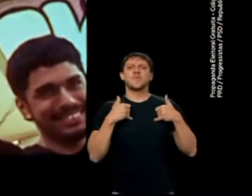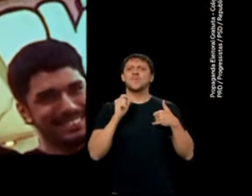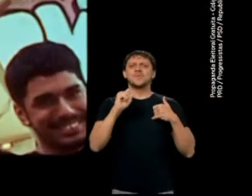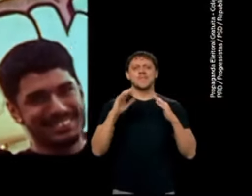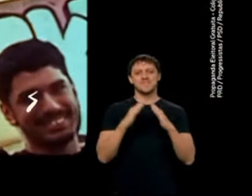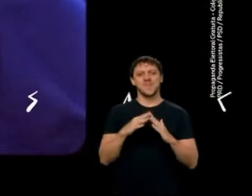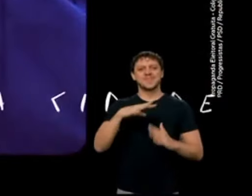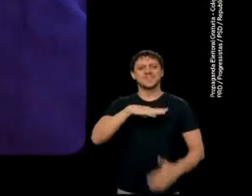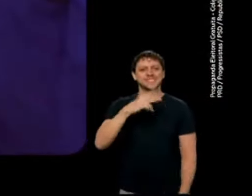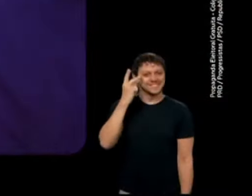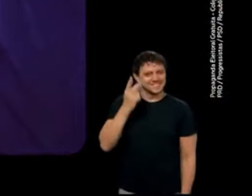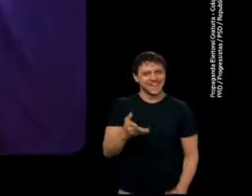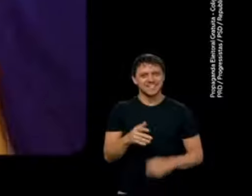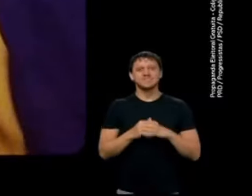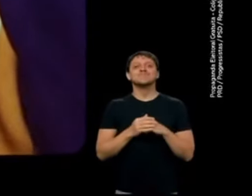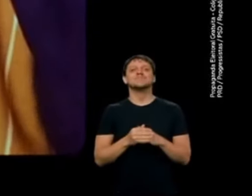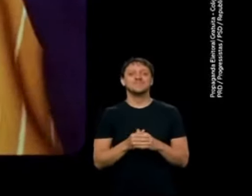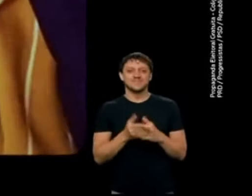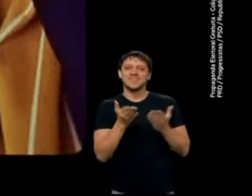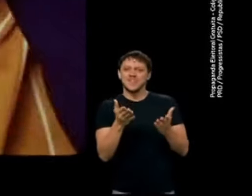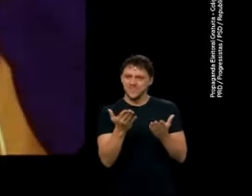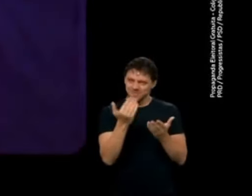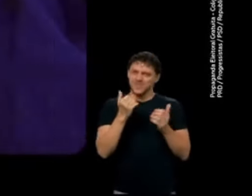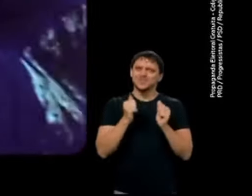orgulho ainda de morar nessa cidade.